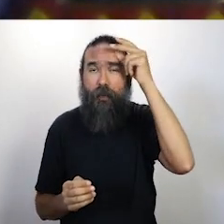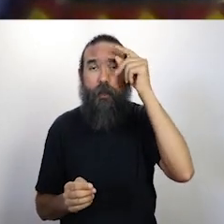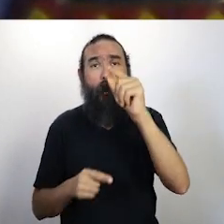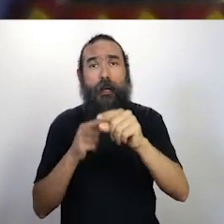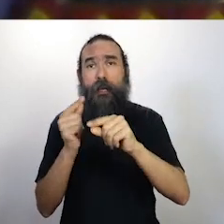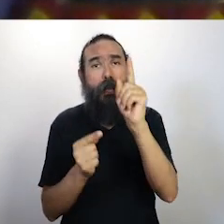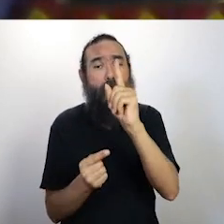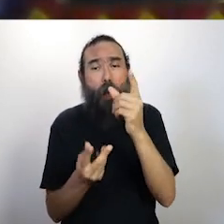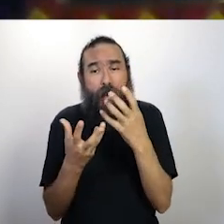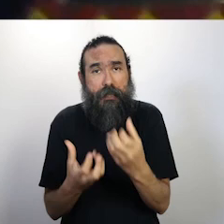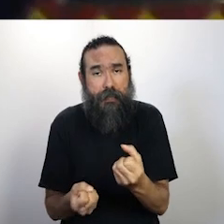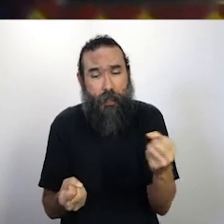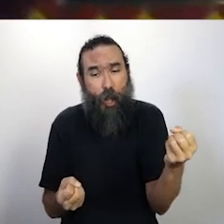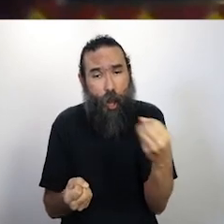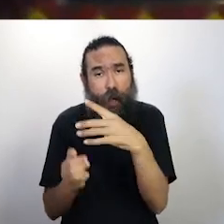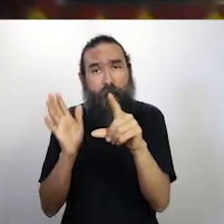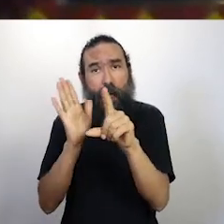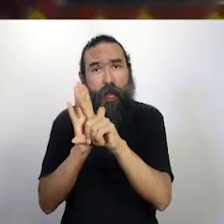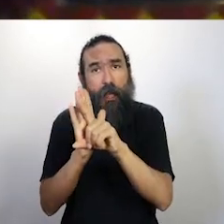federal